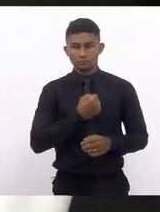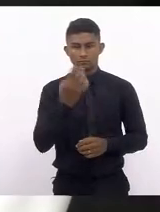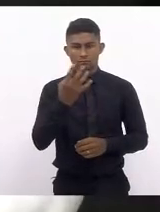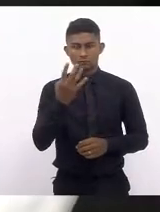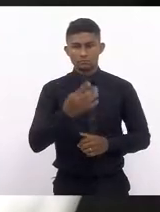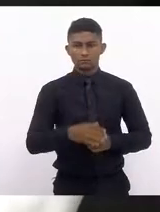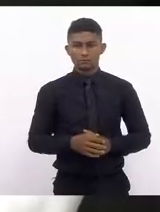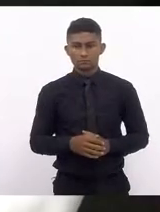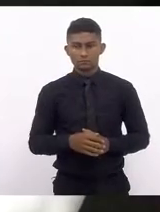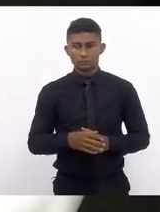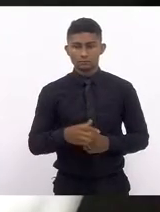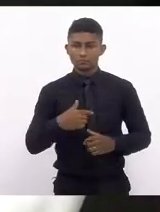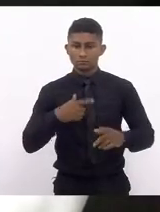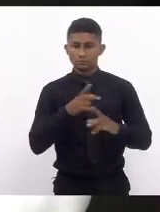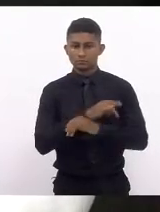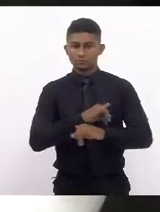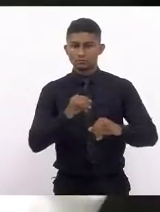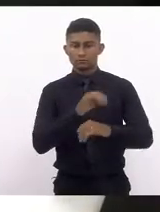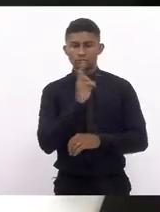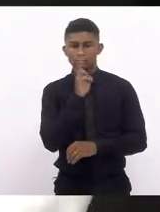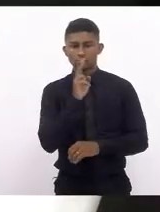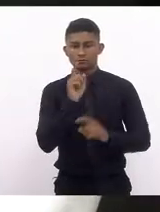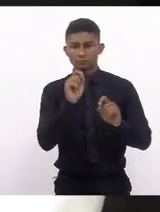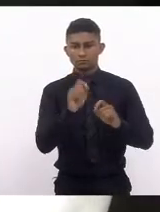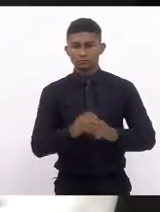anuncio é regime de urgência